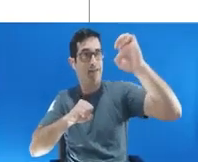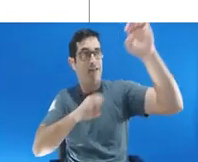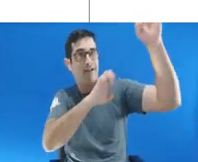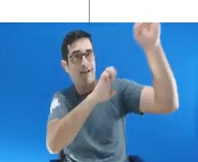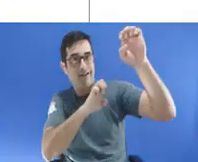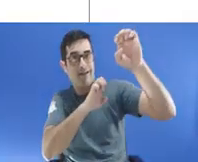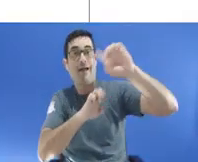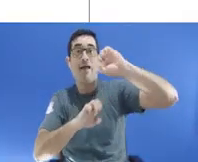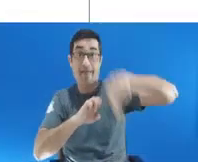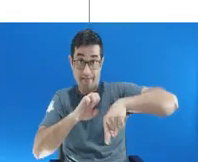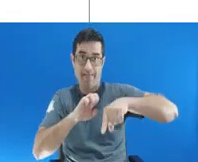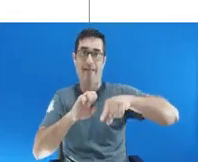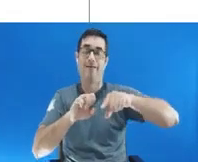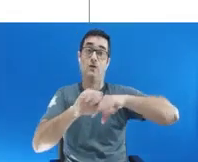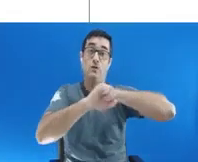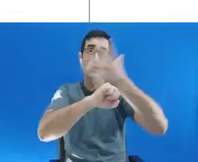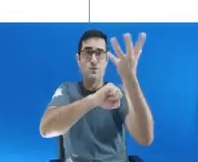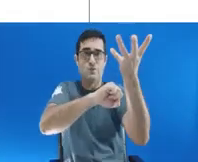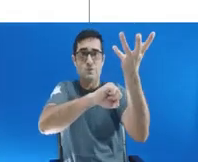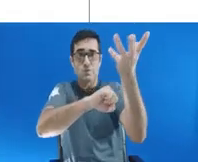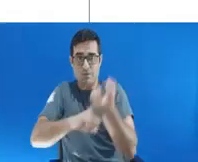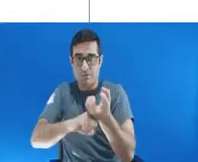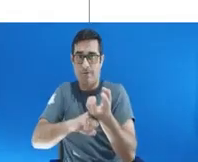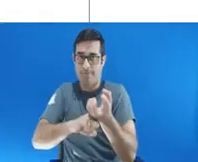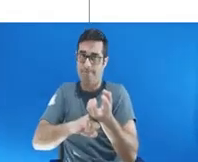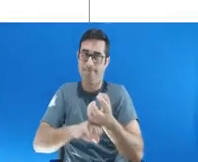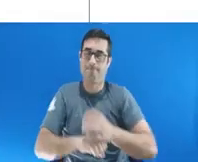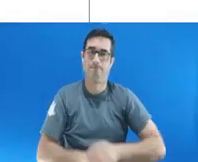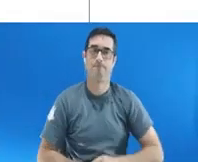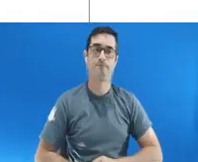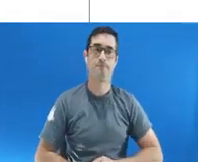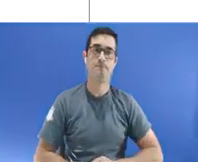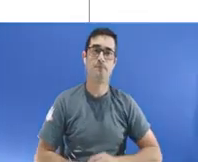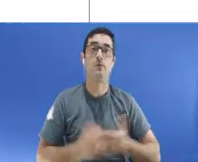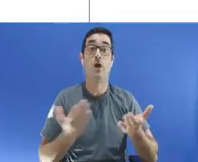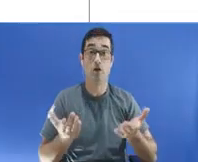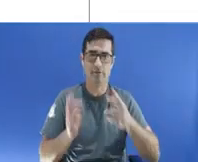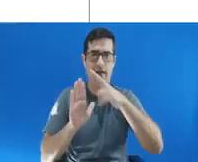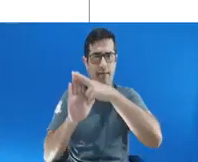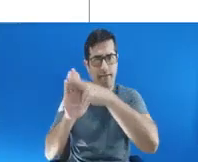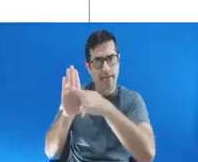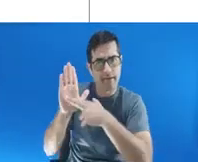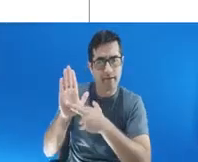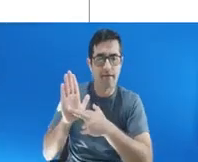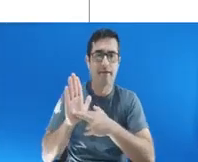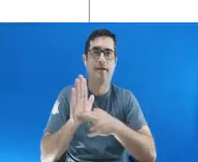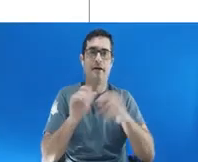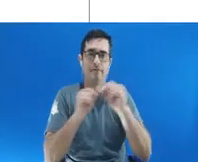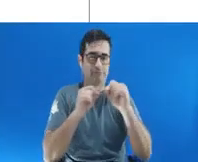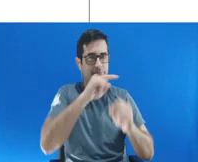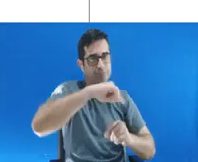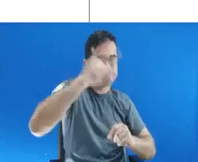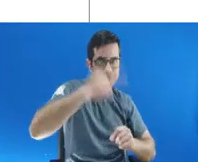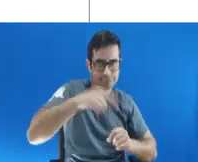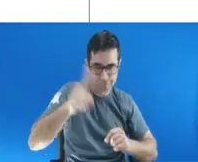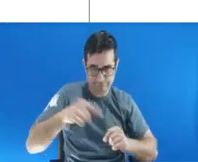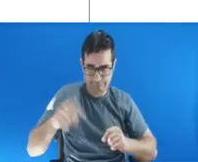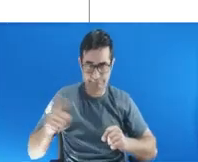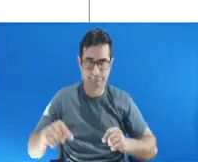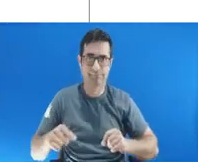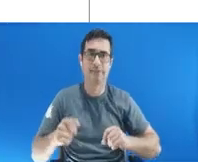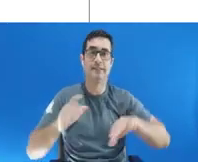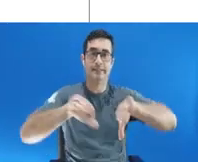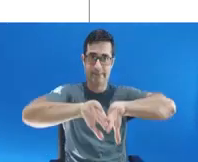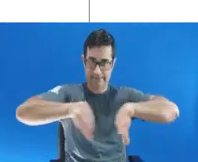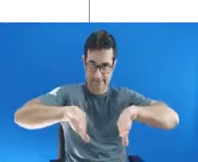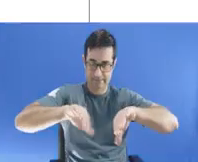Então, seguindo essas regras, né, faz a distribuição eletrônica, separa em níveis. O que é